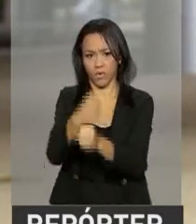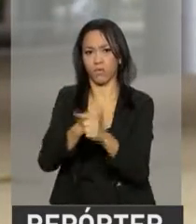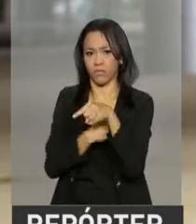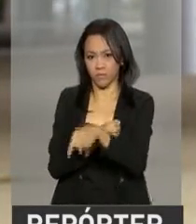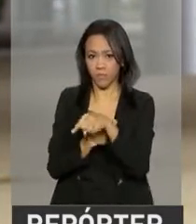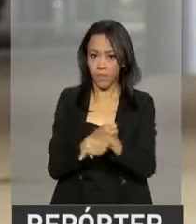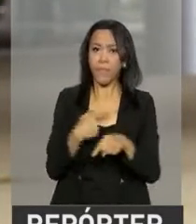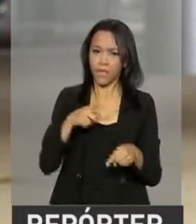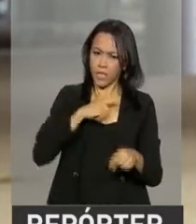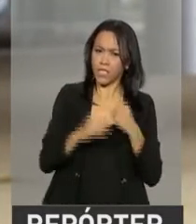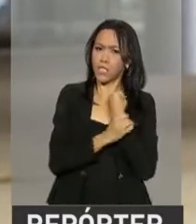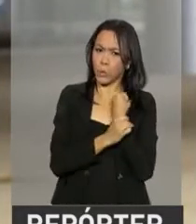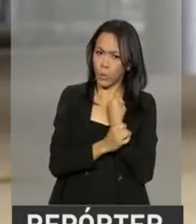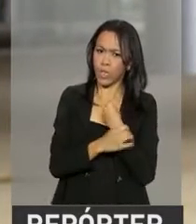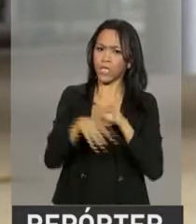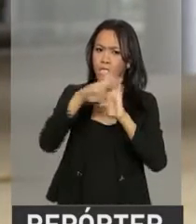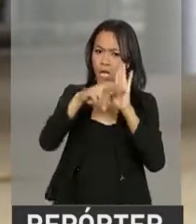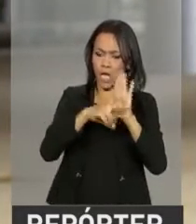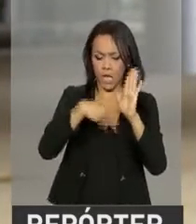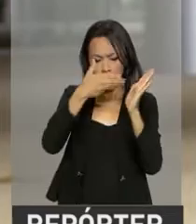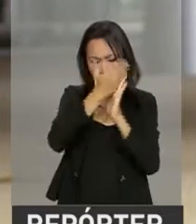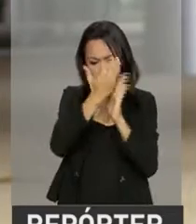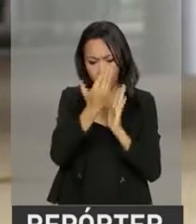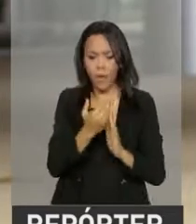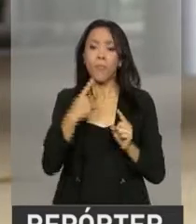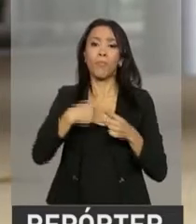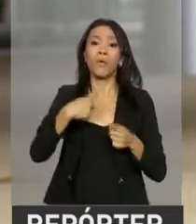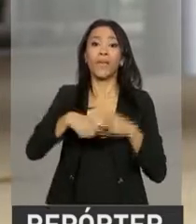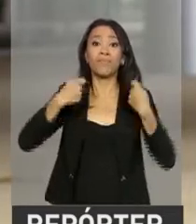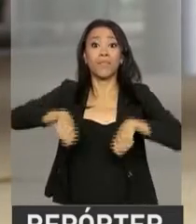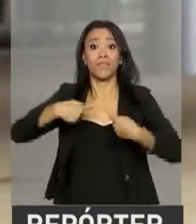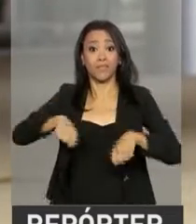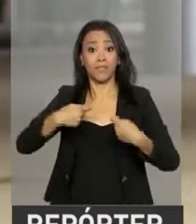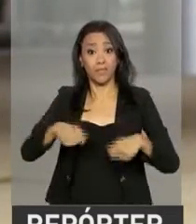de todas essas medidas que ele mencionou, justamente